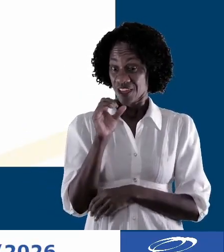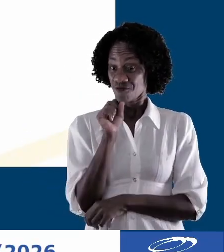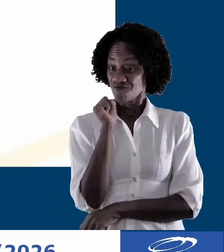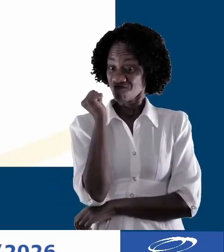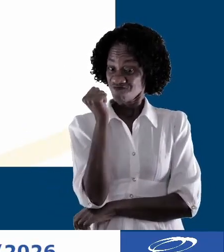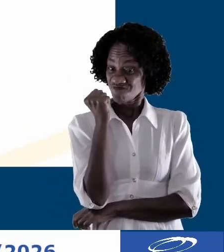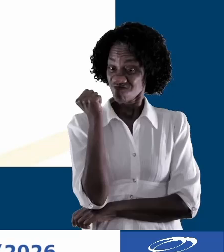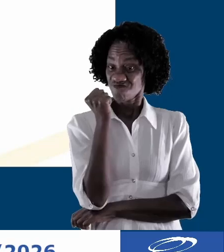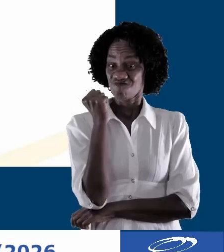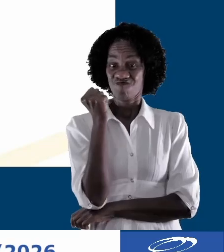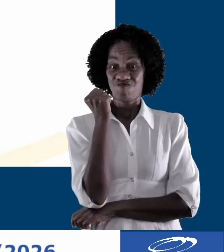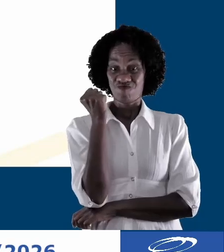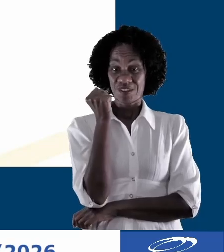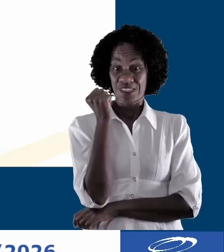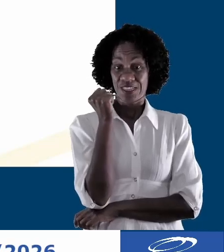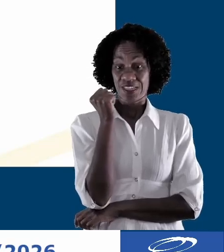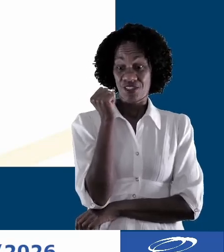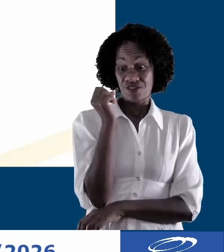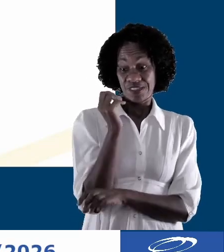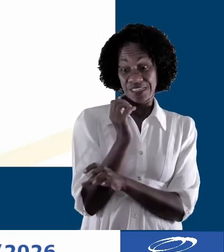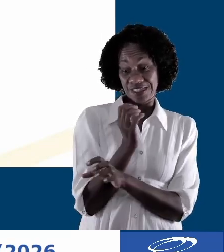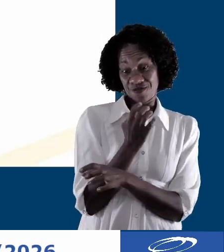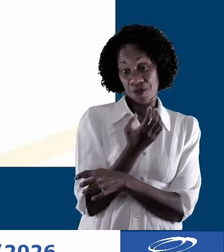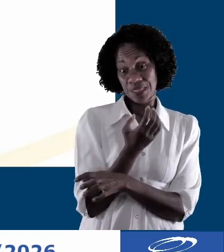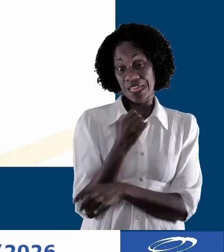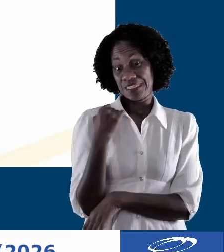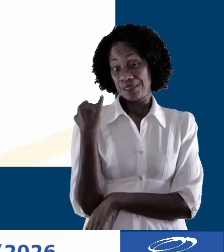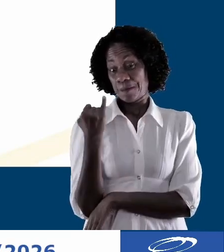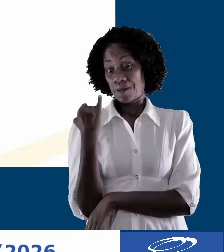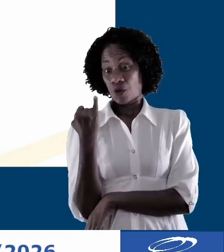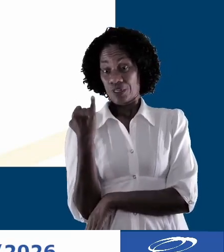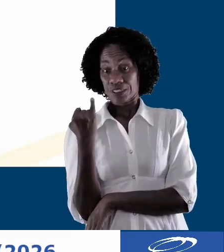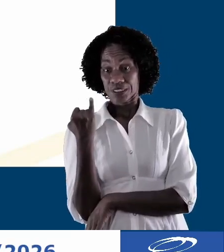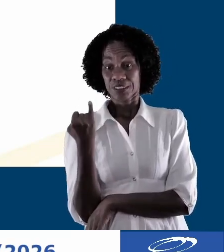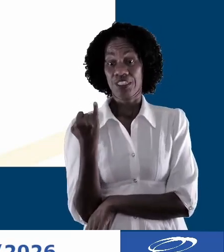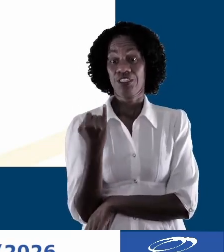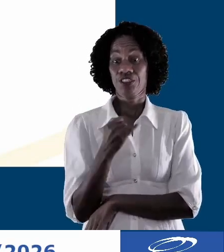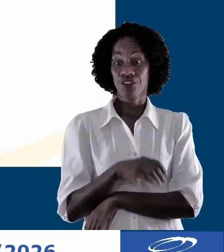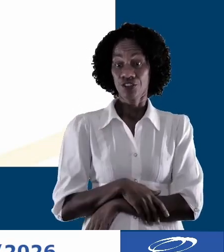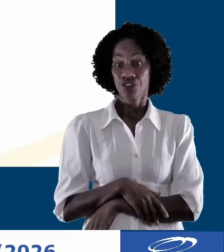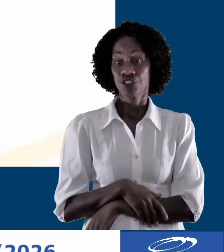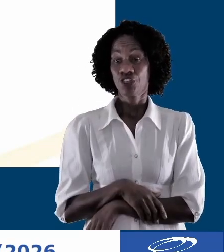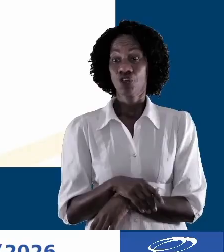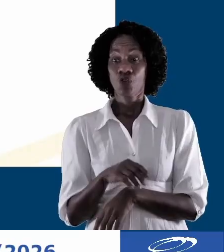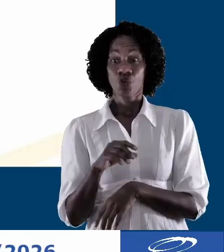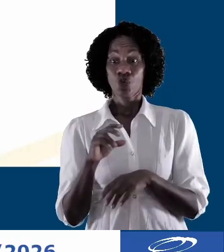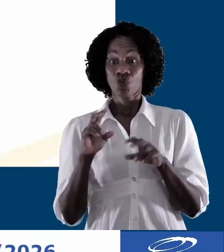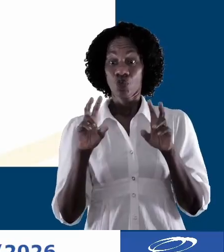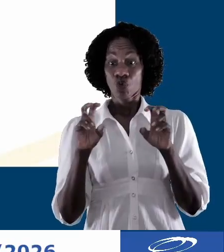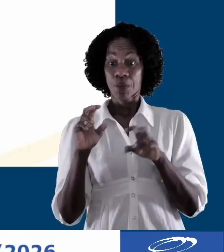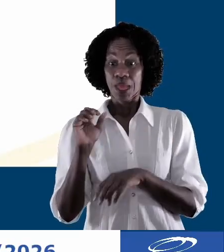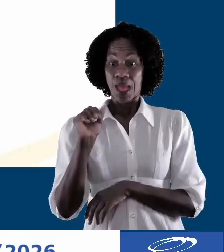E essa deformidade mais importante foi denominada de Buckling Spine, também chamada de Anaconda Spine, por conta desse aspecto de